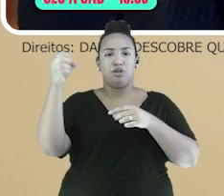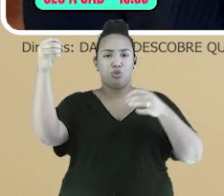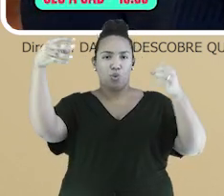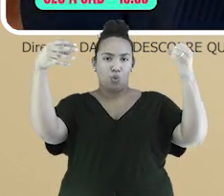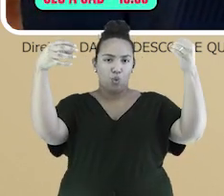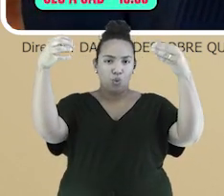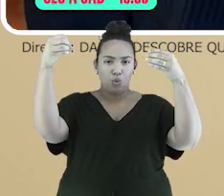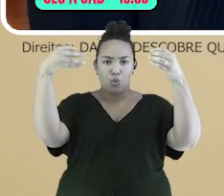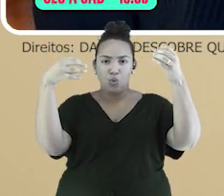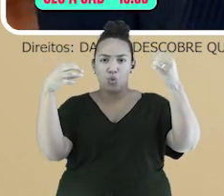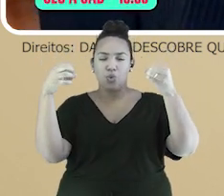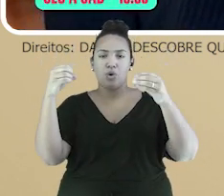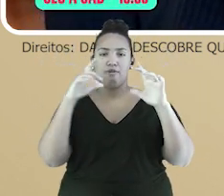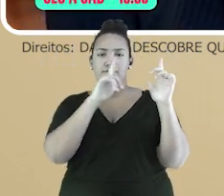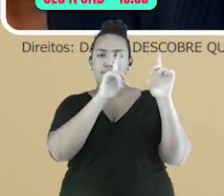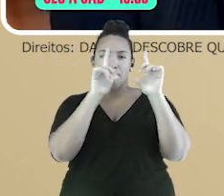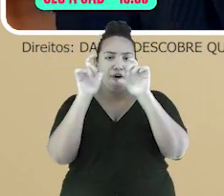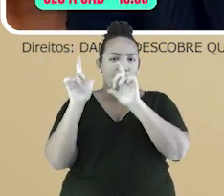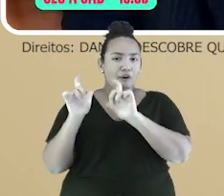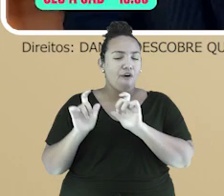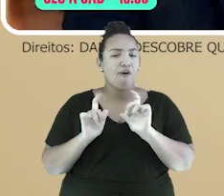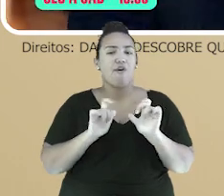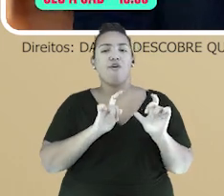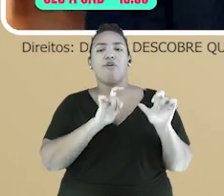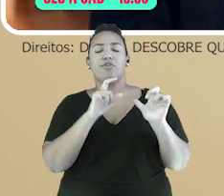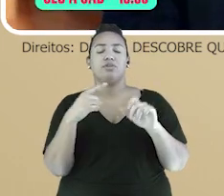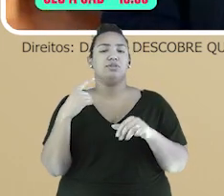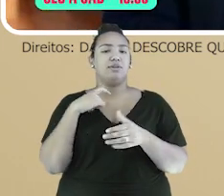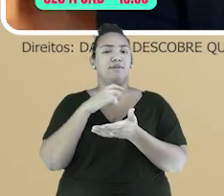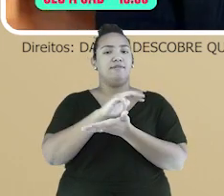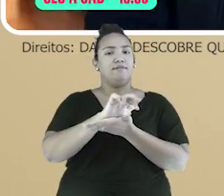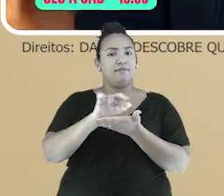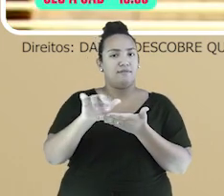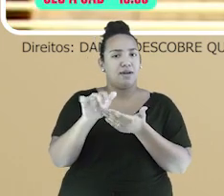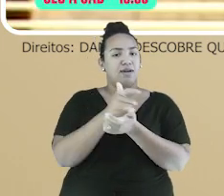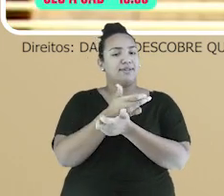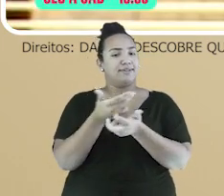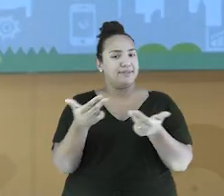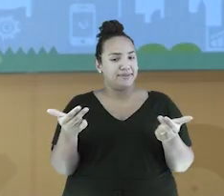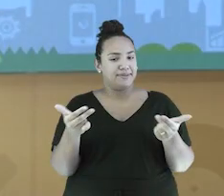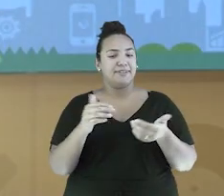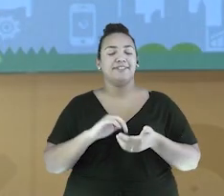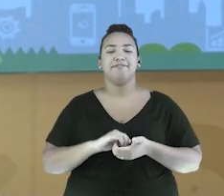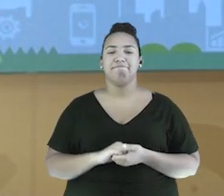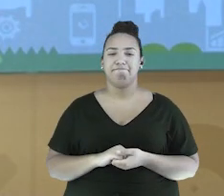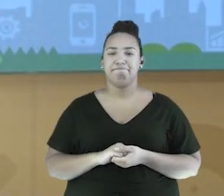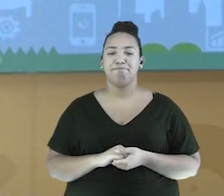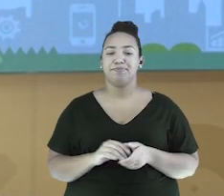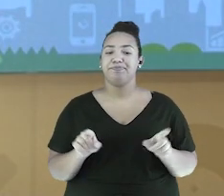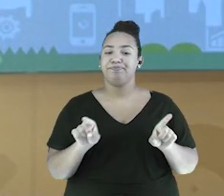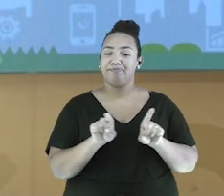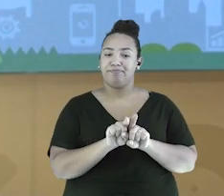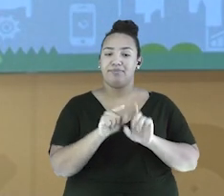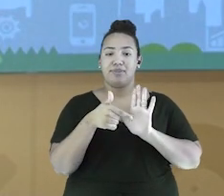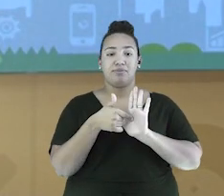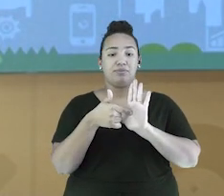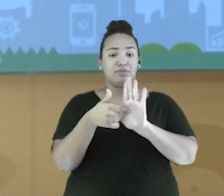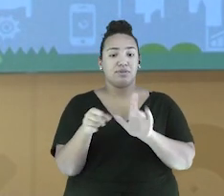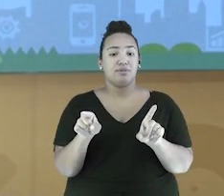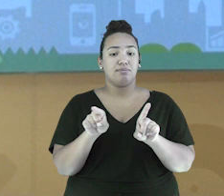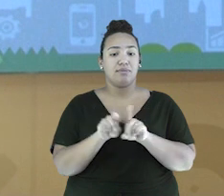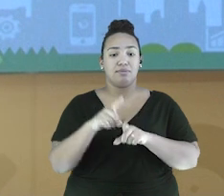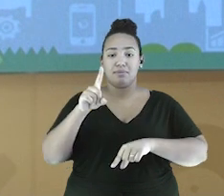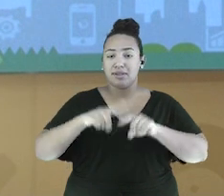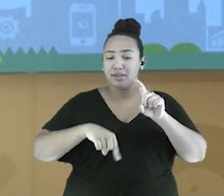iluminação, direção, fotografia, dentre muitas outras coisas. Mostramos que até